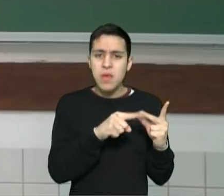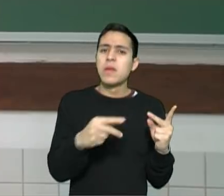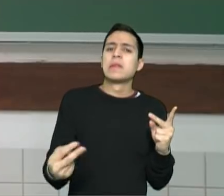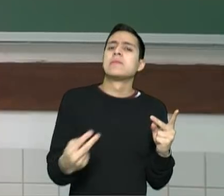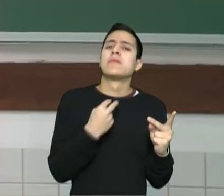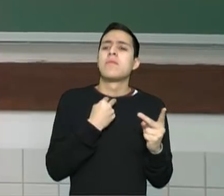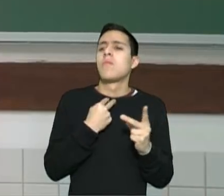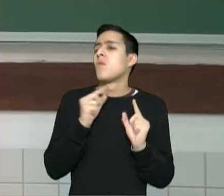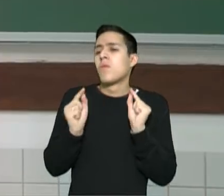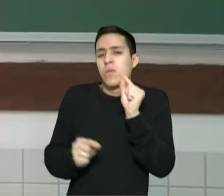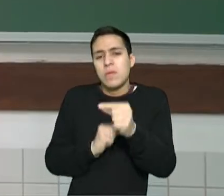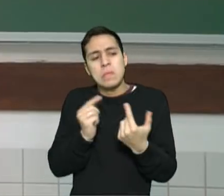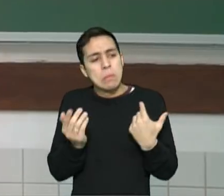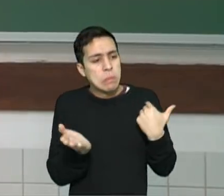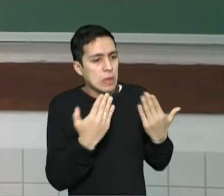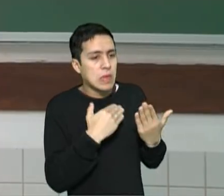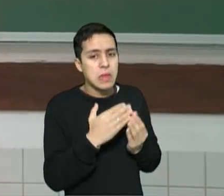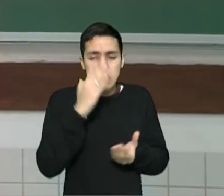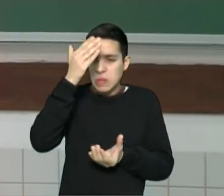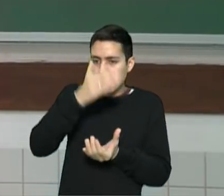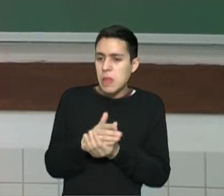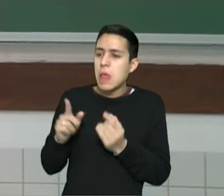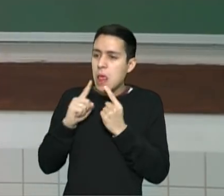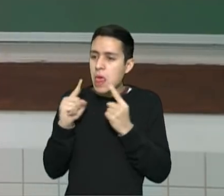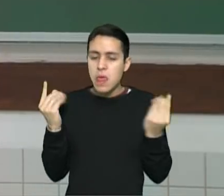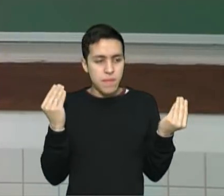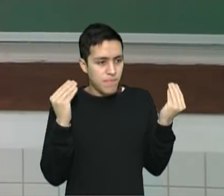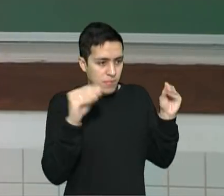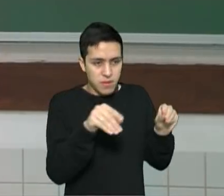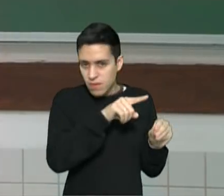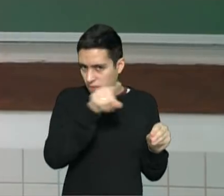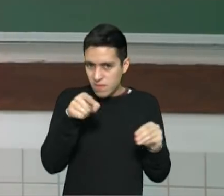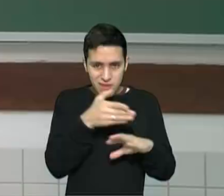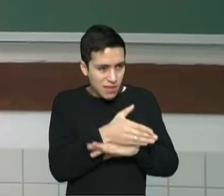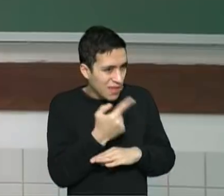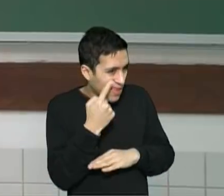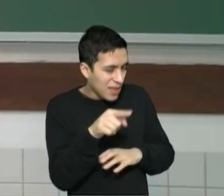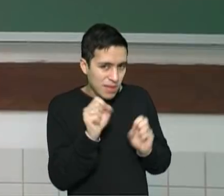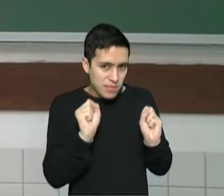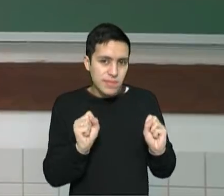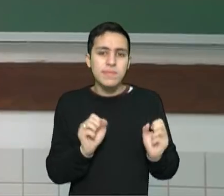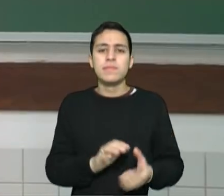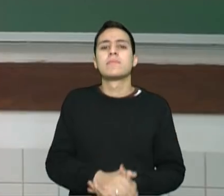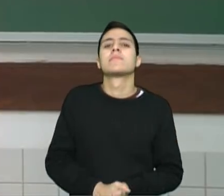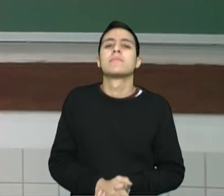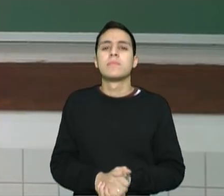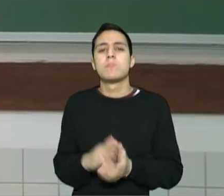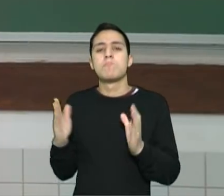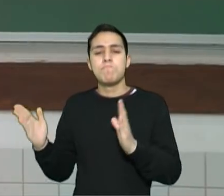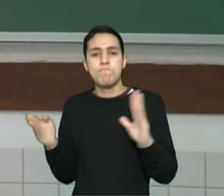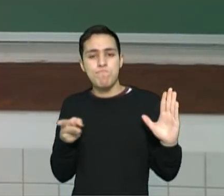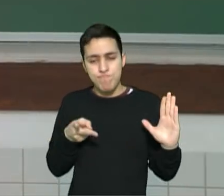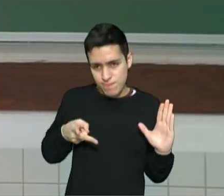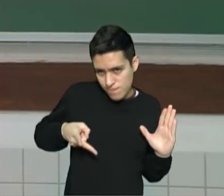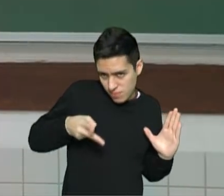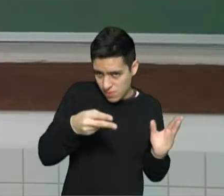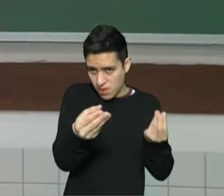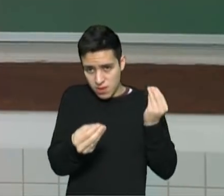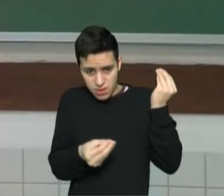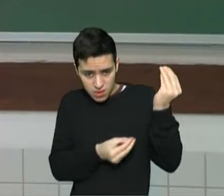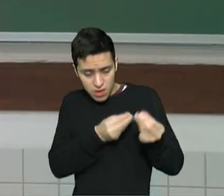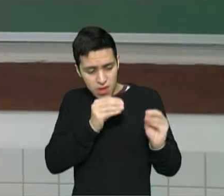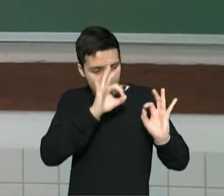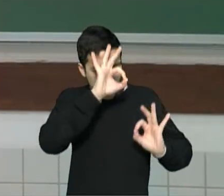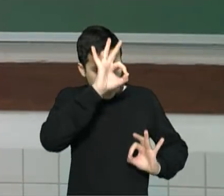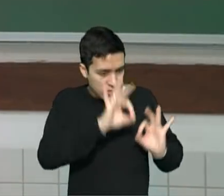pode, estabelecer conversas e protocolar reclamações. Entrem lá que vocês vão ver, ok? Na continuação, como é que se